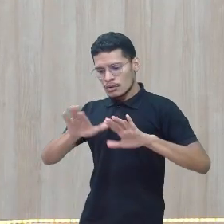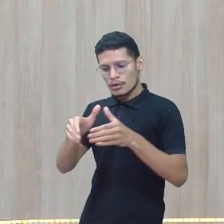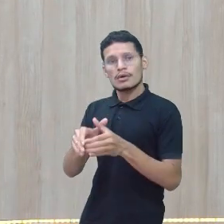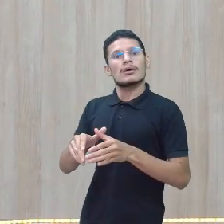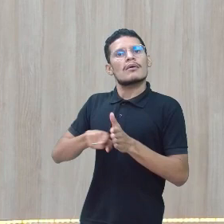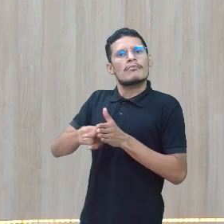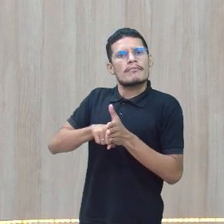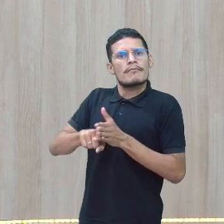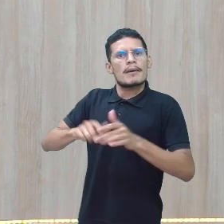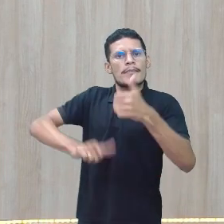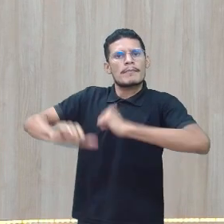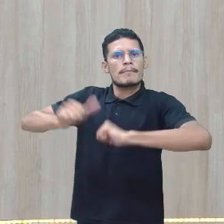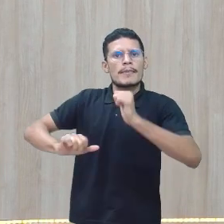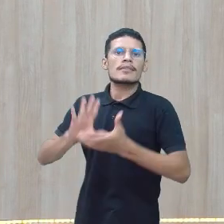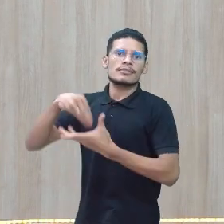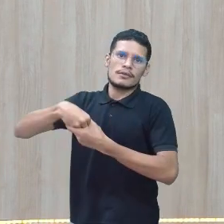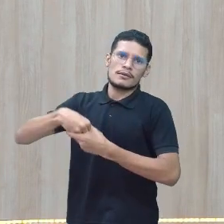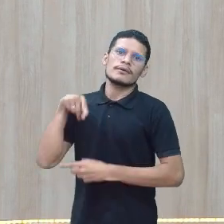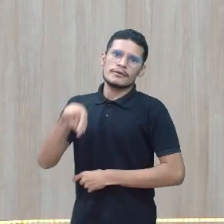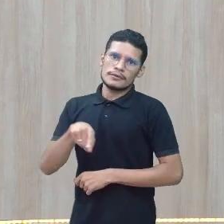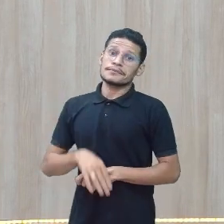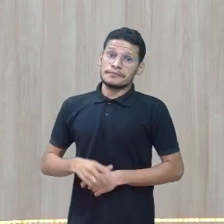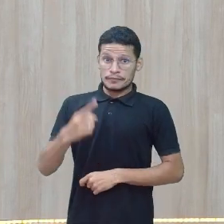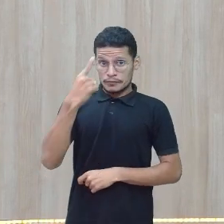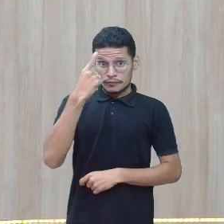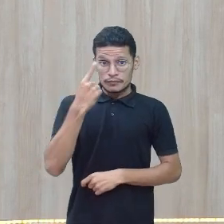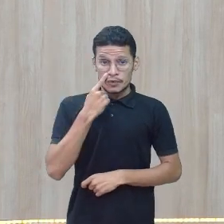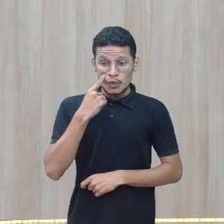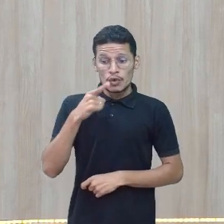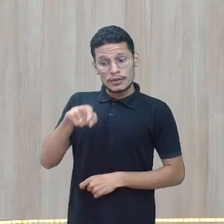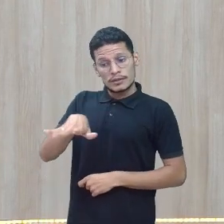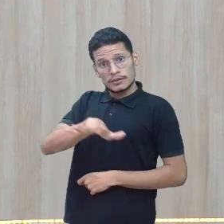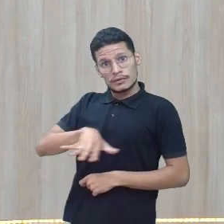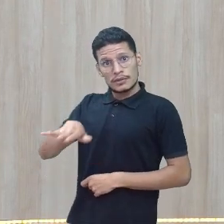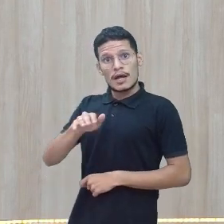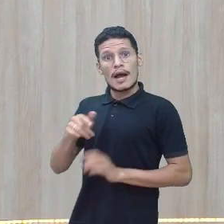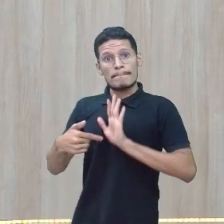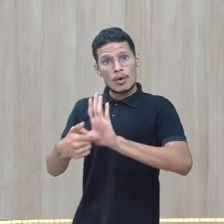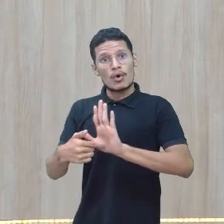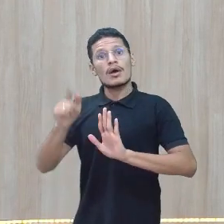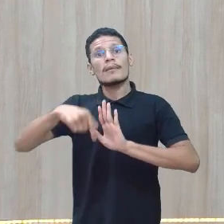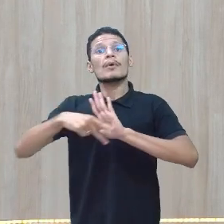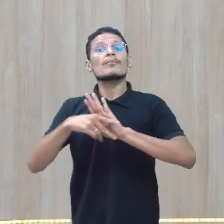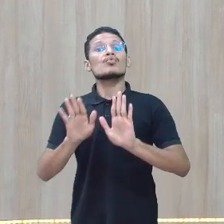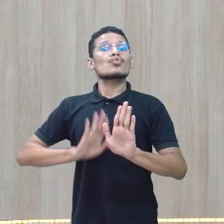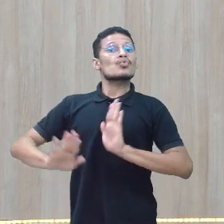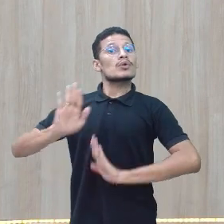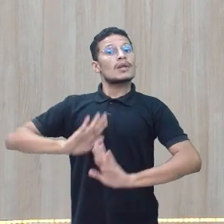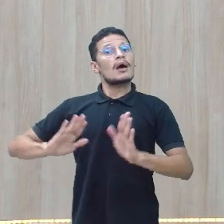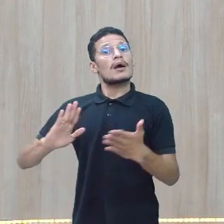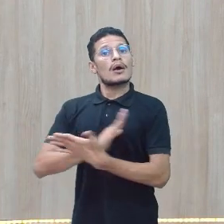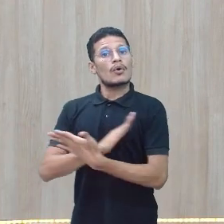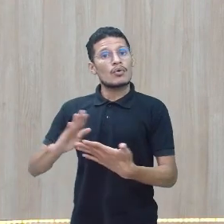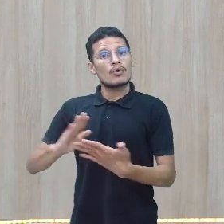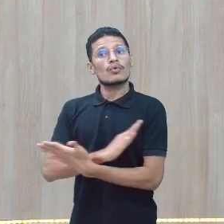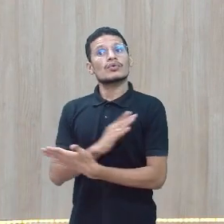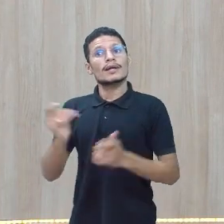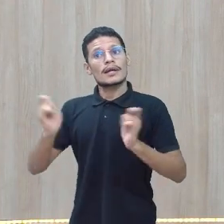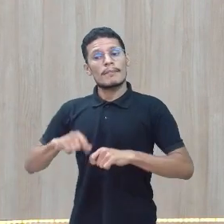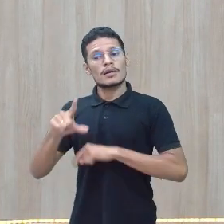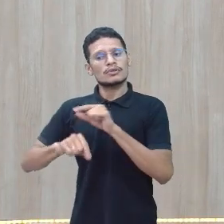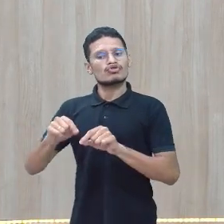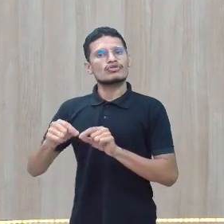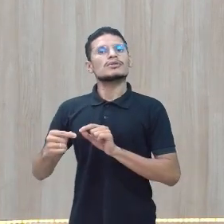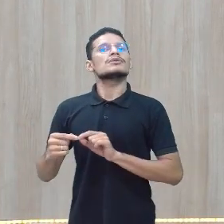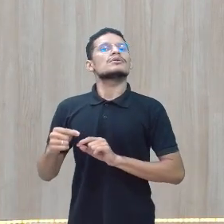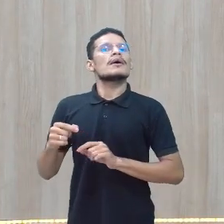de estudo ali dentro. Lembrando que a ideia de amostra, eu preciso ter cuidado onde essa amostra vai ser coletada, tá?